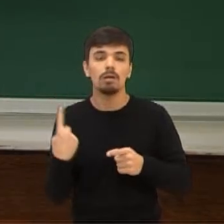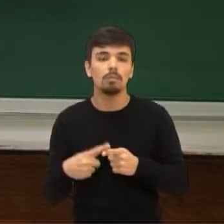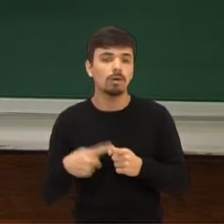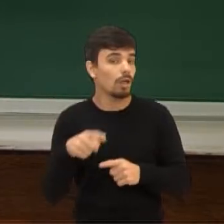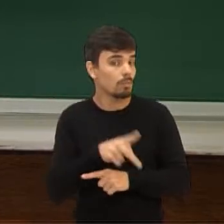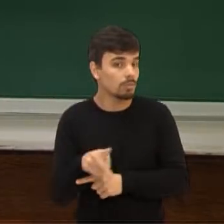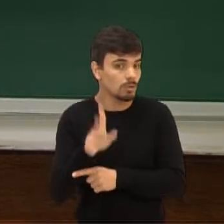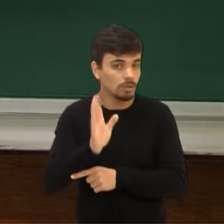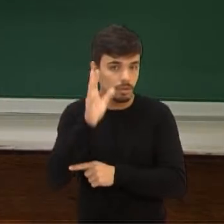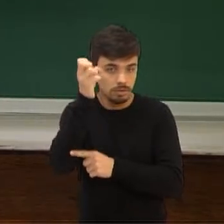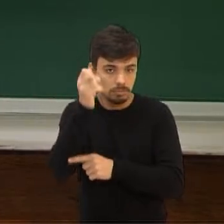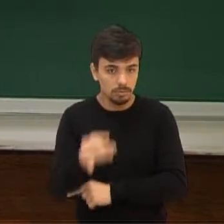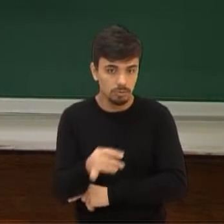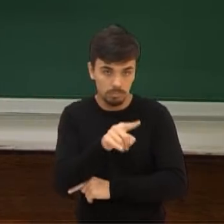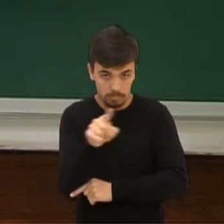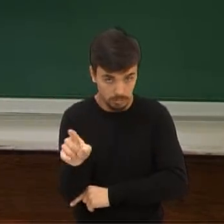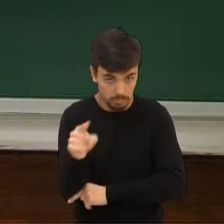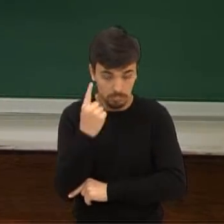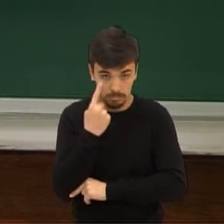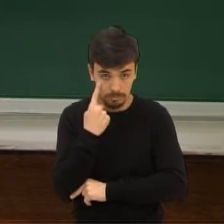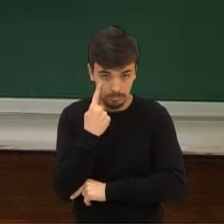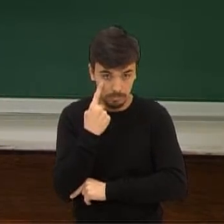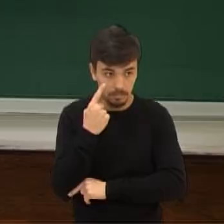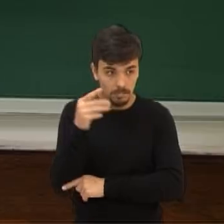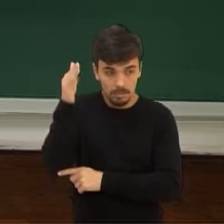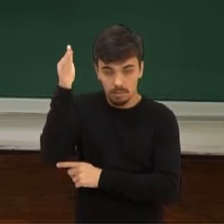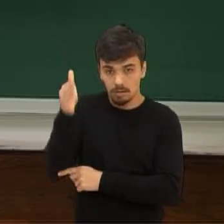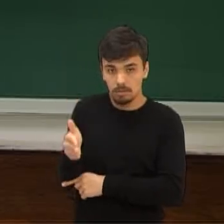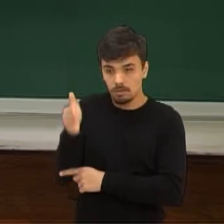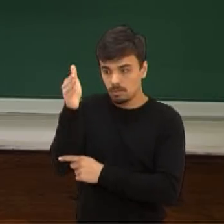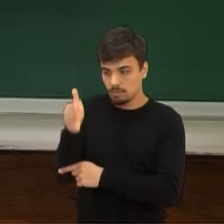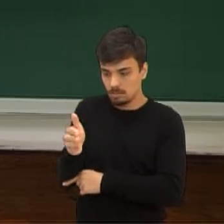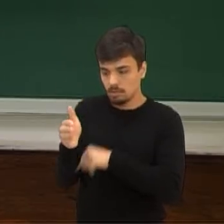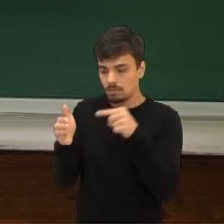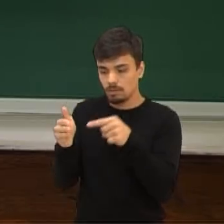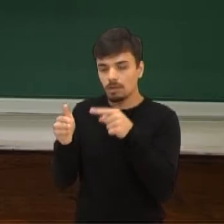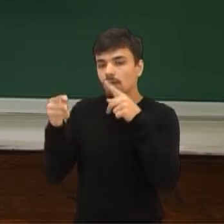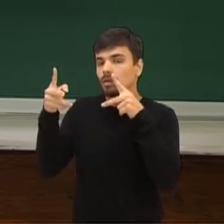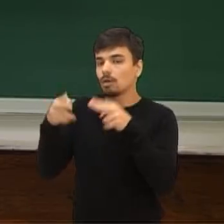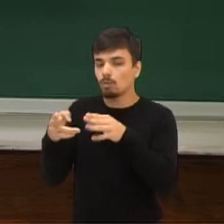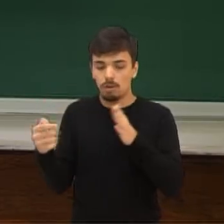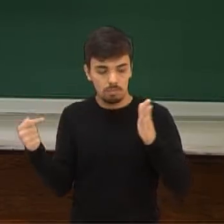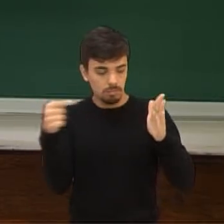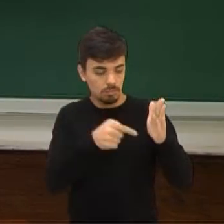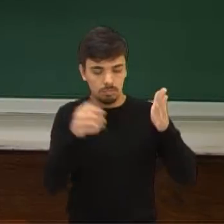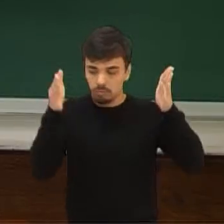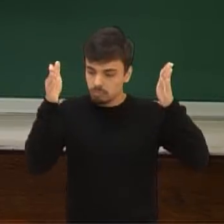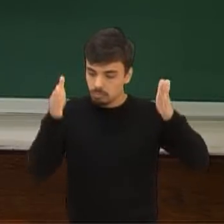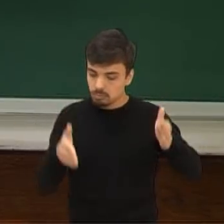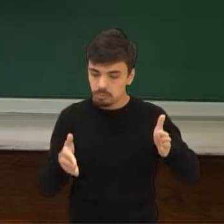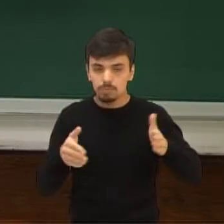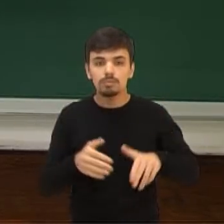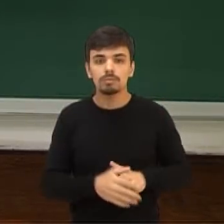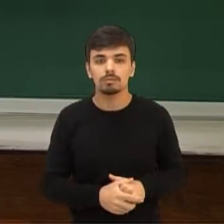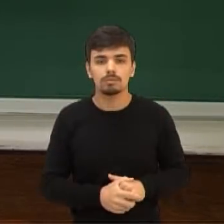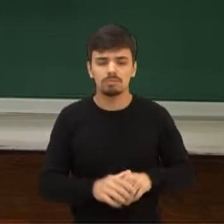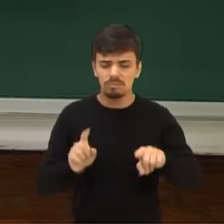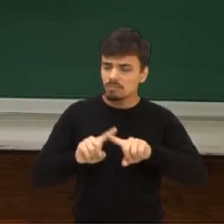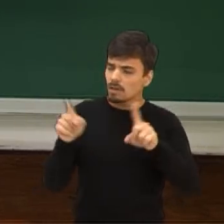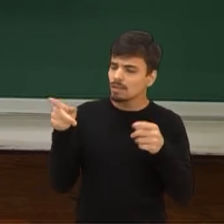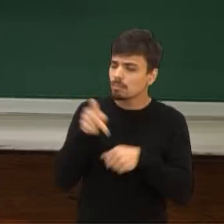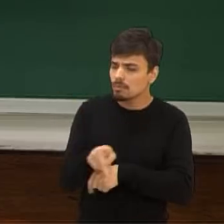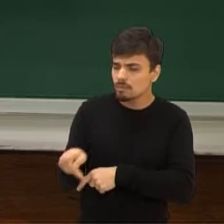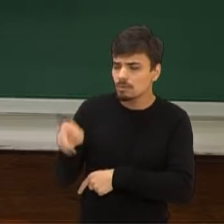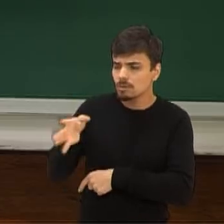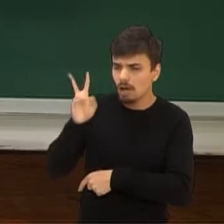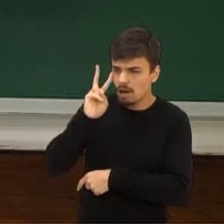prof acabou de falar, este lado aqui vai ser igual a este, tudo bem? Prof, então nós